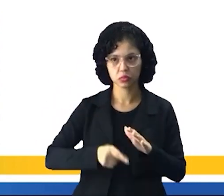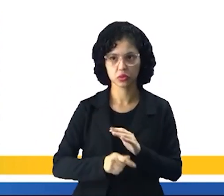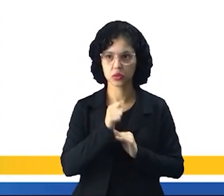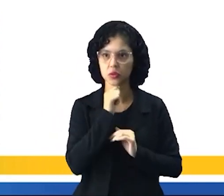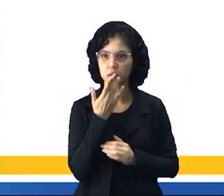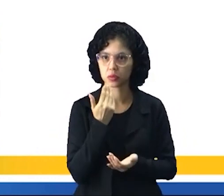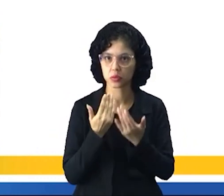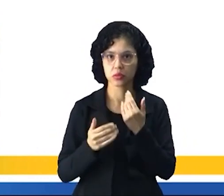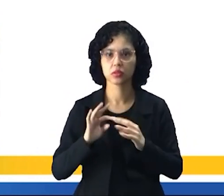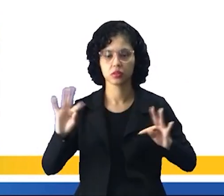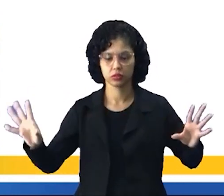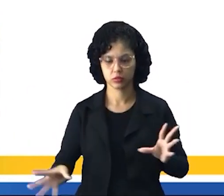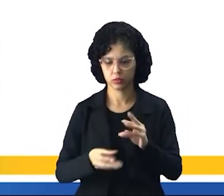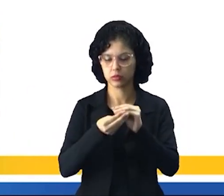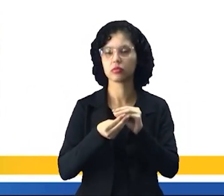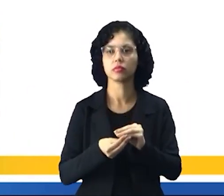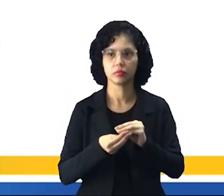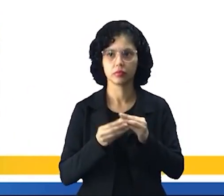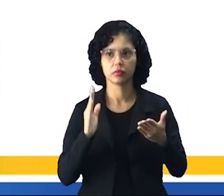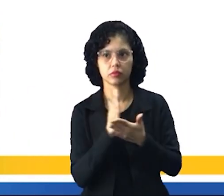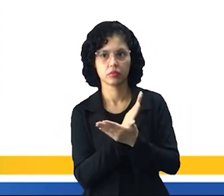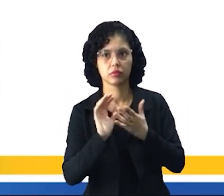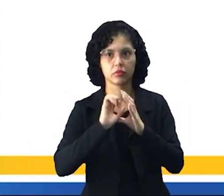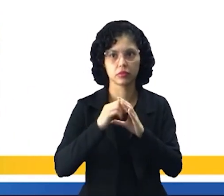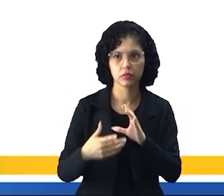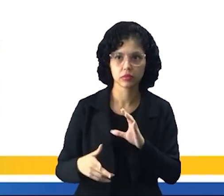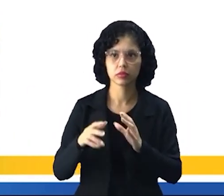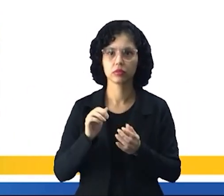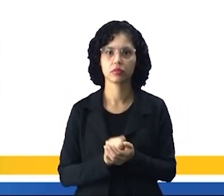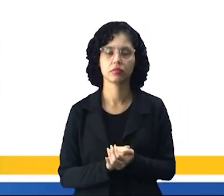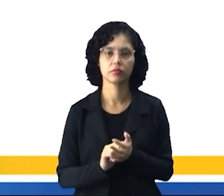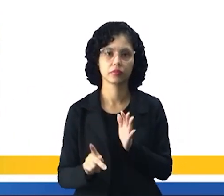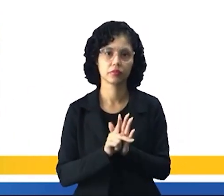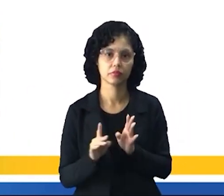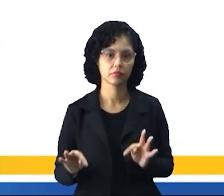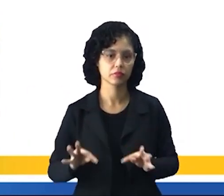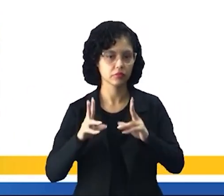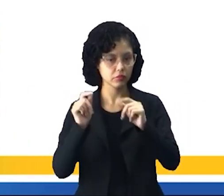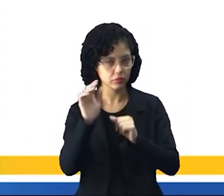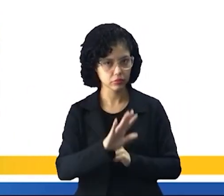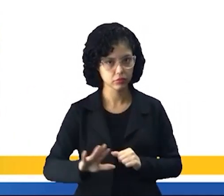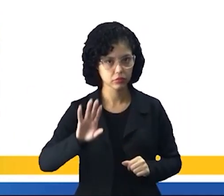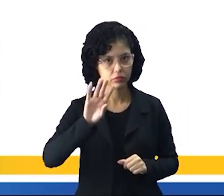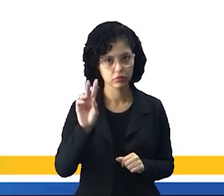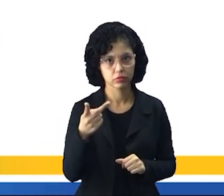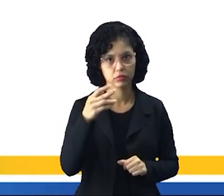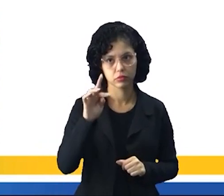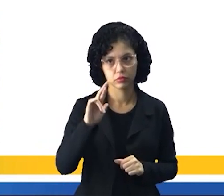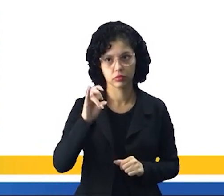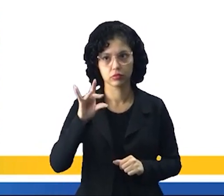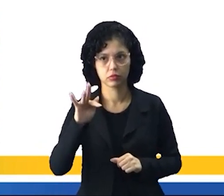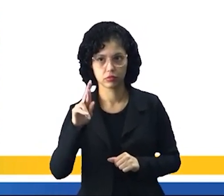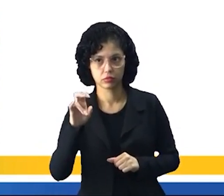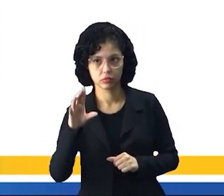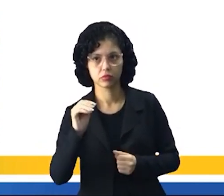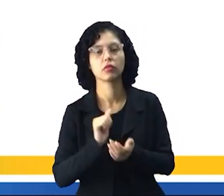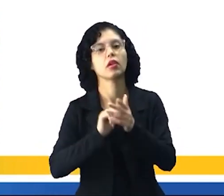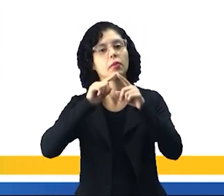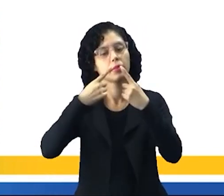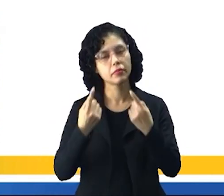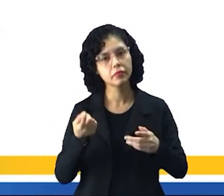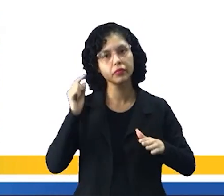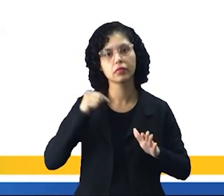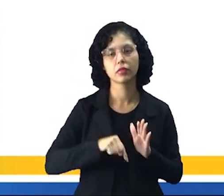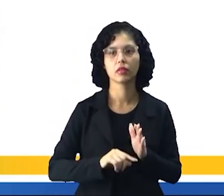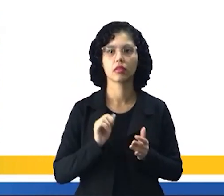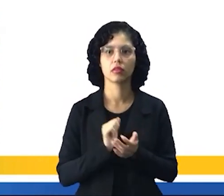digestivo, né, completo, então você vai ter algumas características, eles todos heterotróficos, mas que vão botar esse